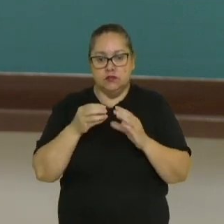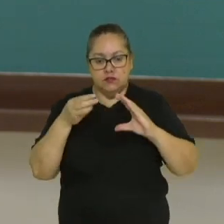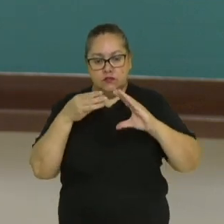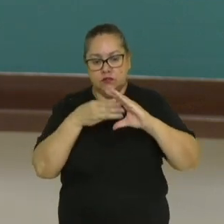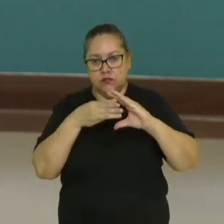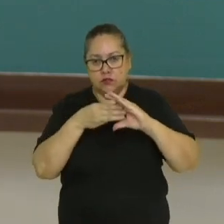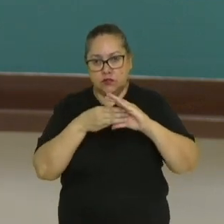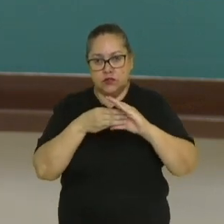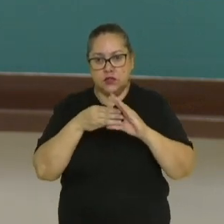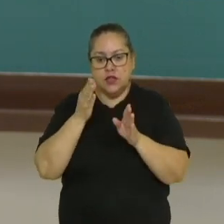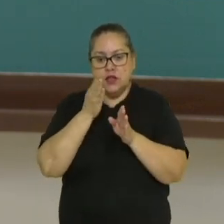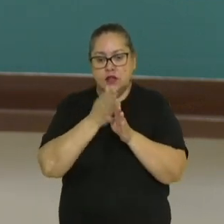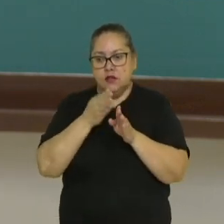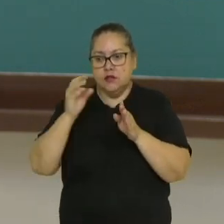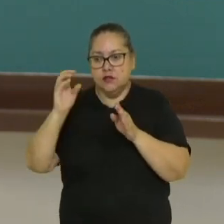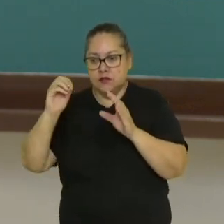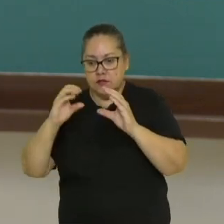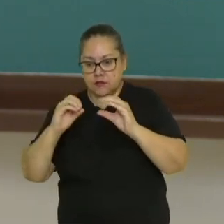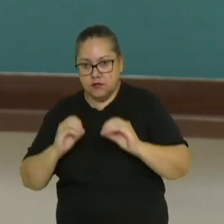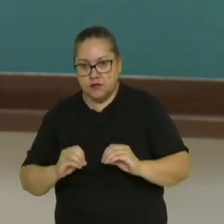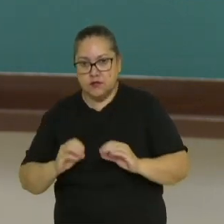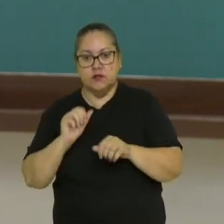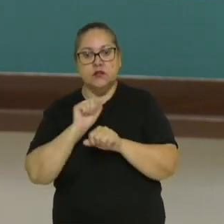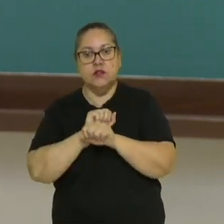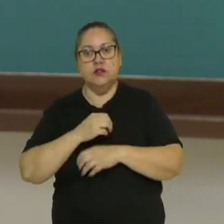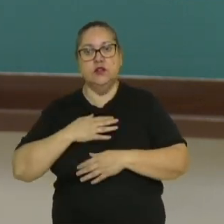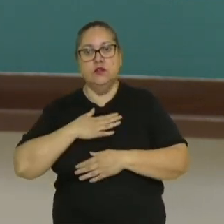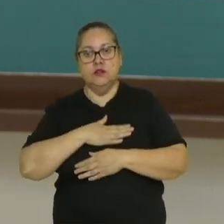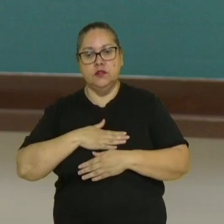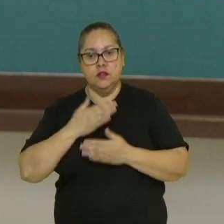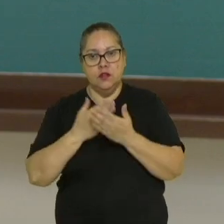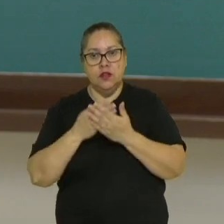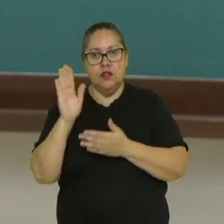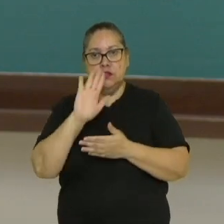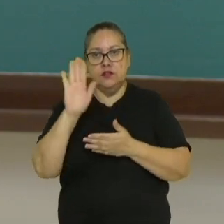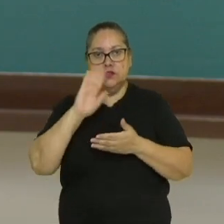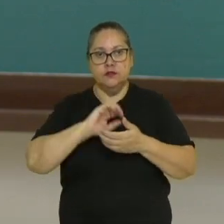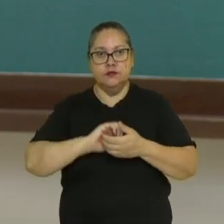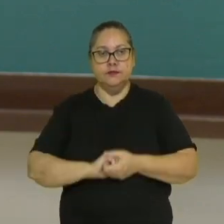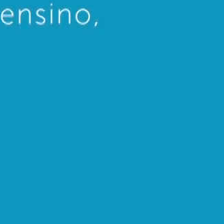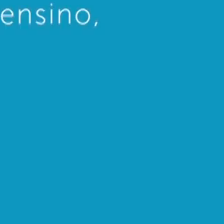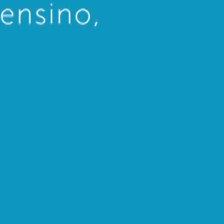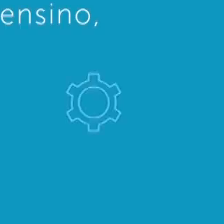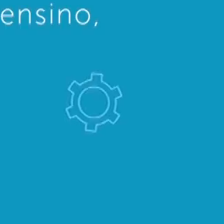meiose. Eu espero que vocês tenham gostado da aula. Até breve!